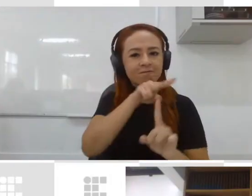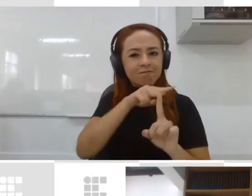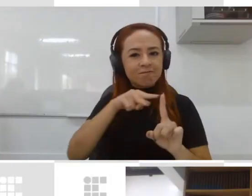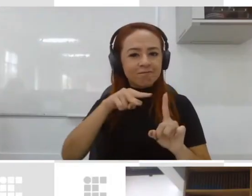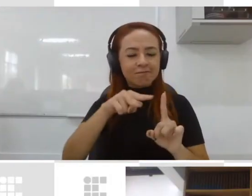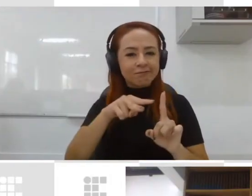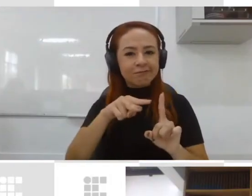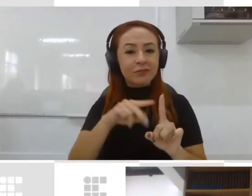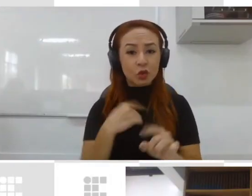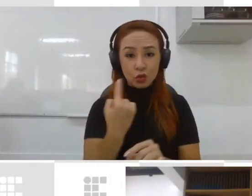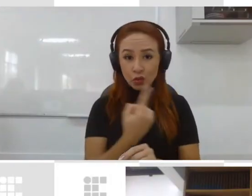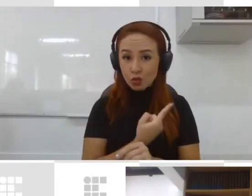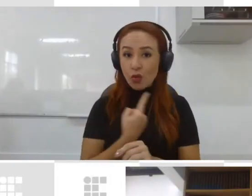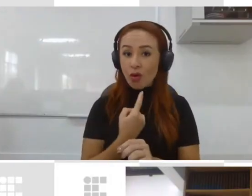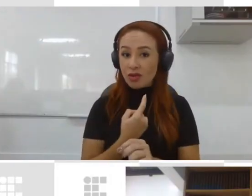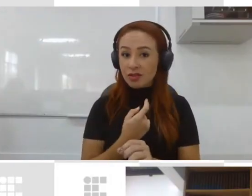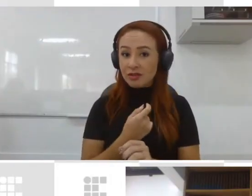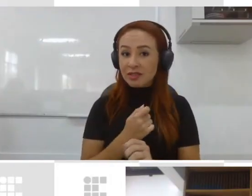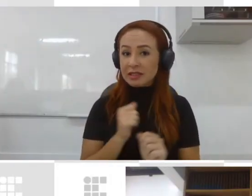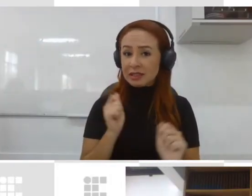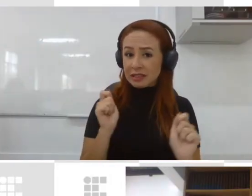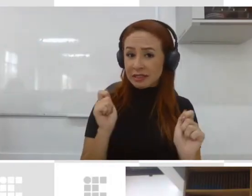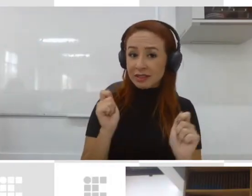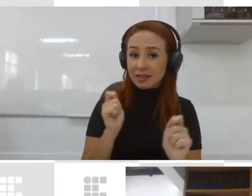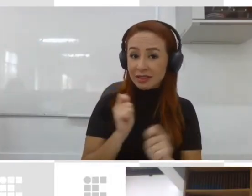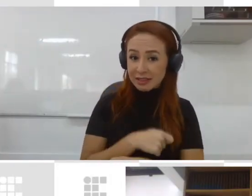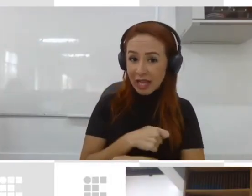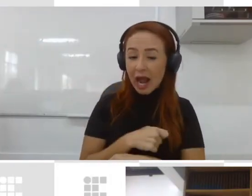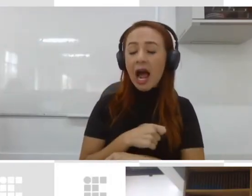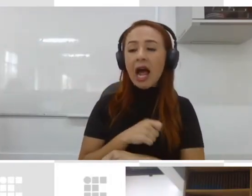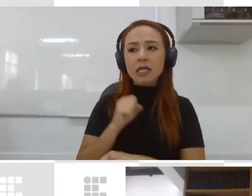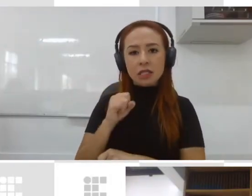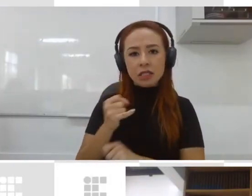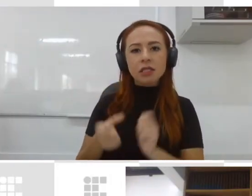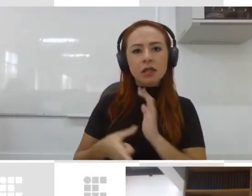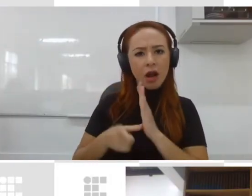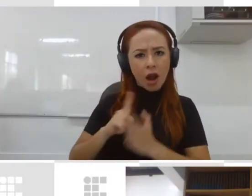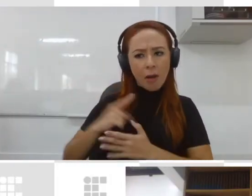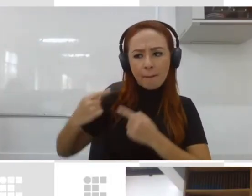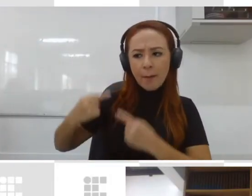nós temos chance de as políticas públicas